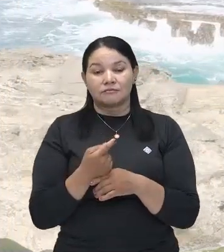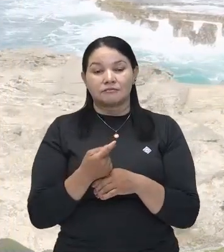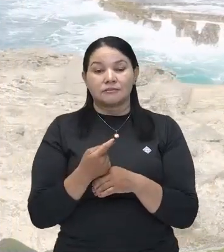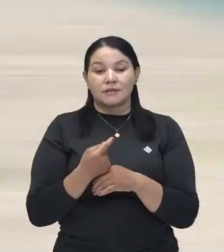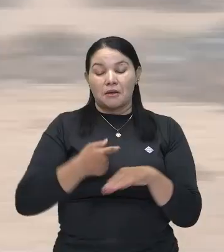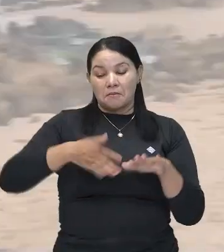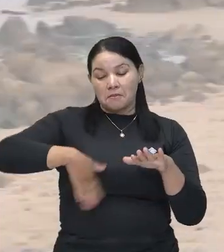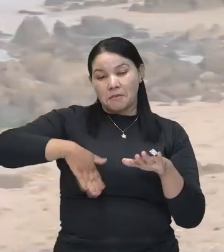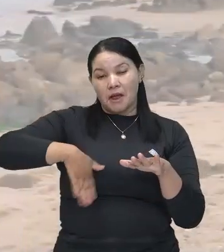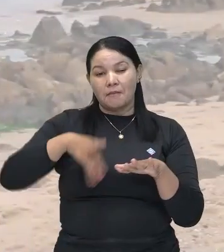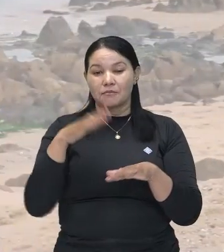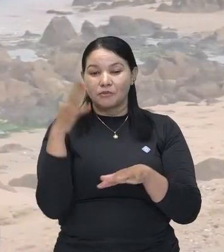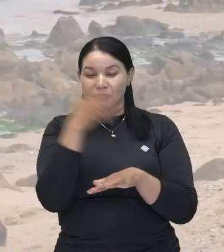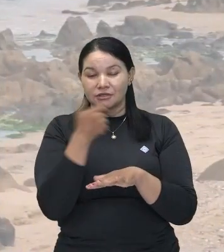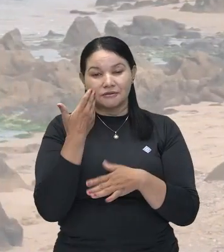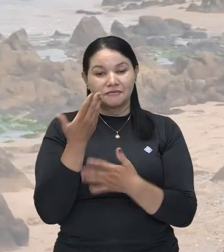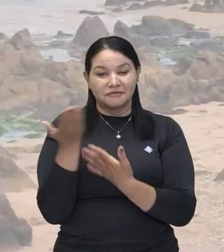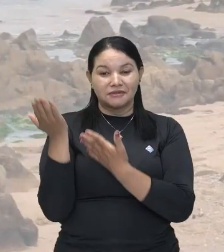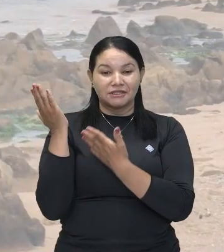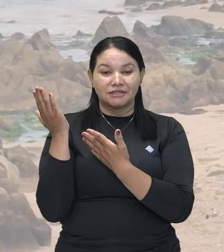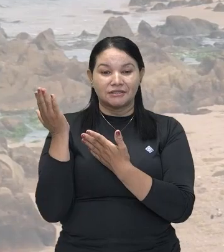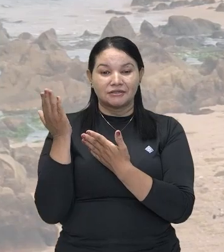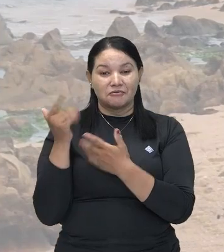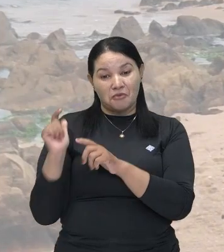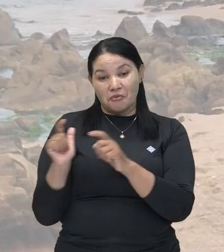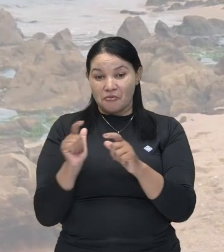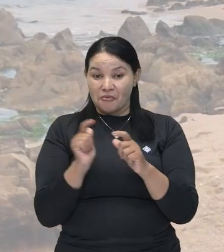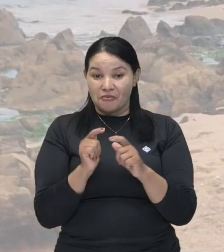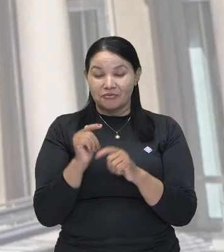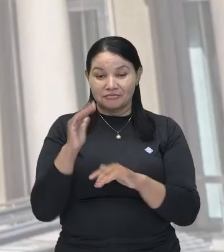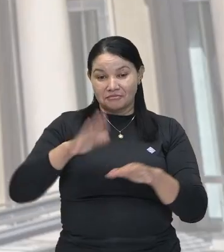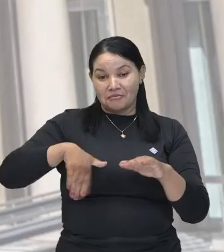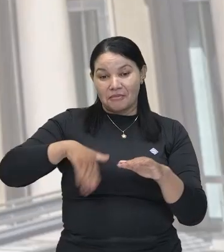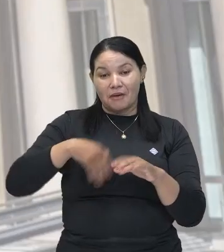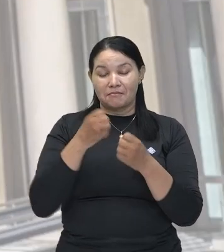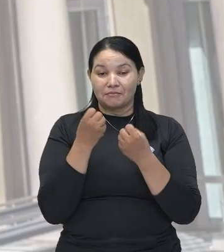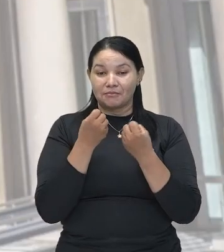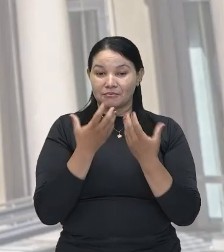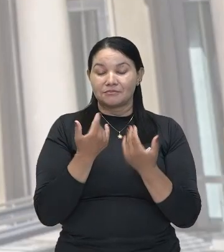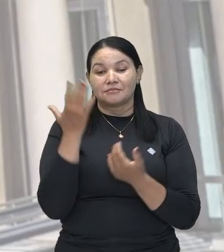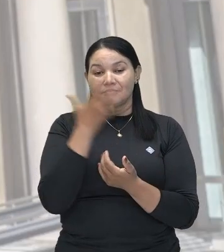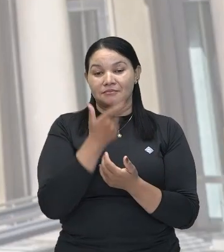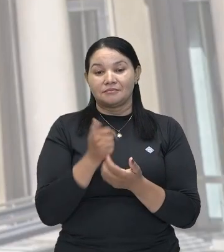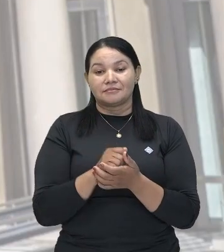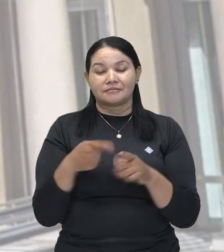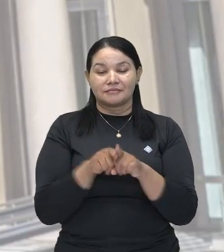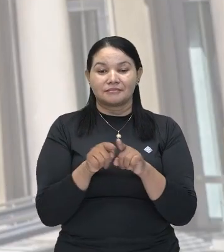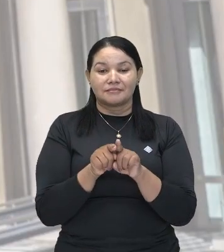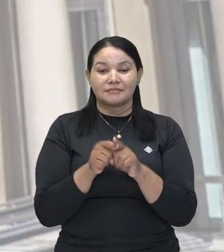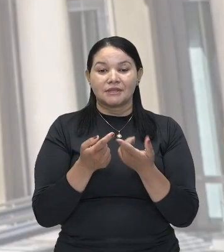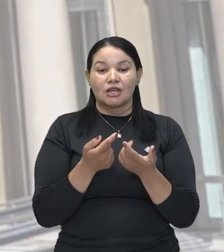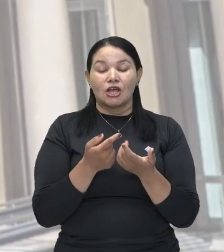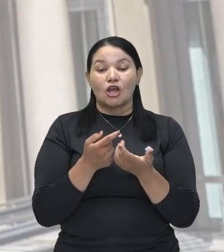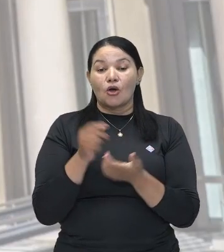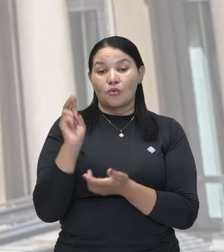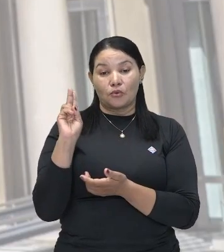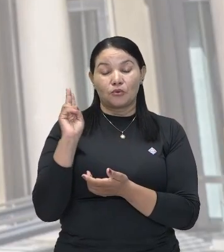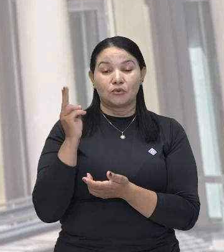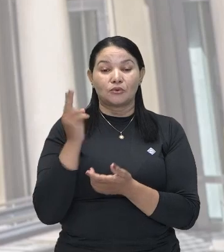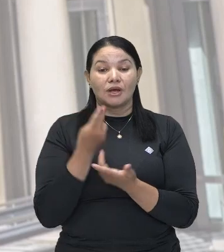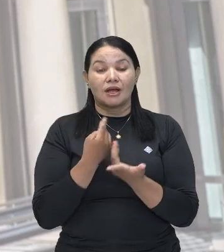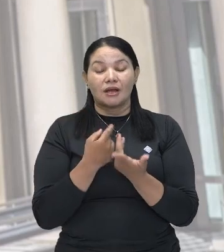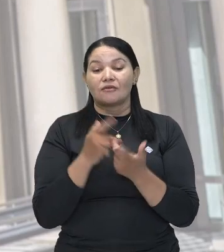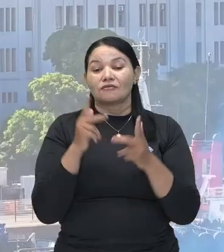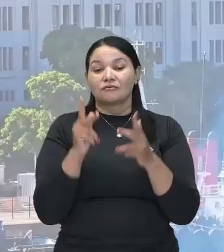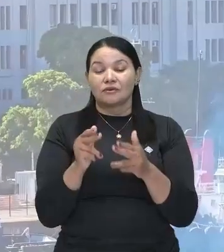La Tuna, La Pedreira, né? E o Uruguai, ele está ali ao lado, né? Ele nasceu assim como Buenos Aires,